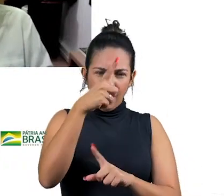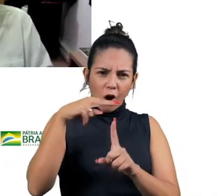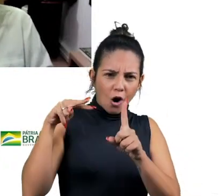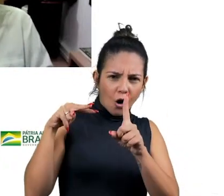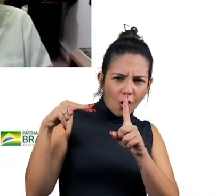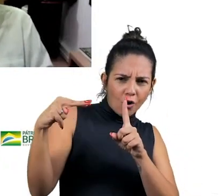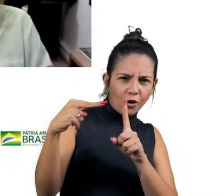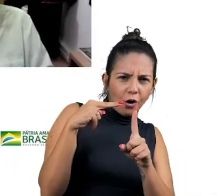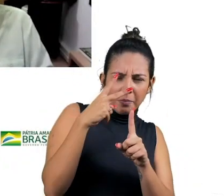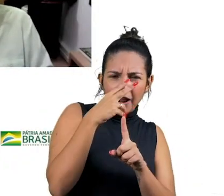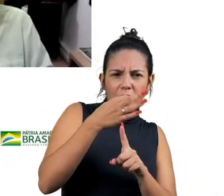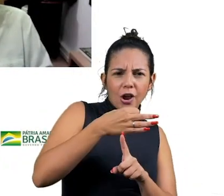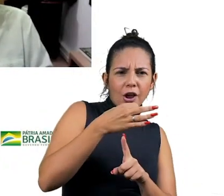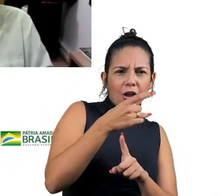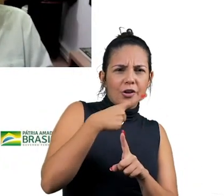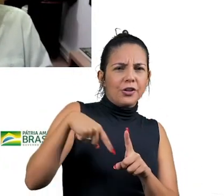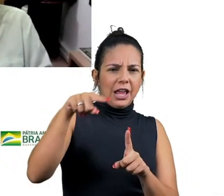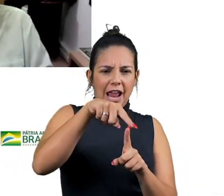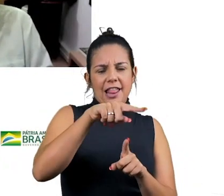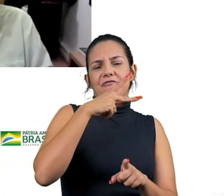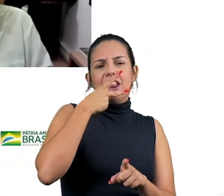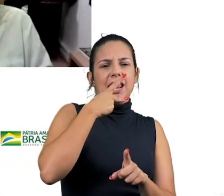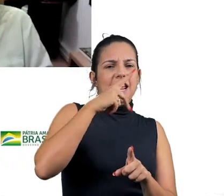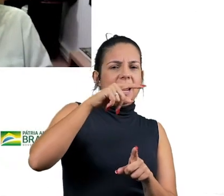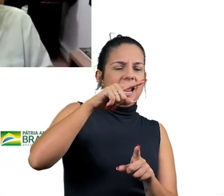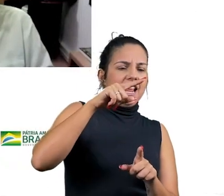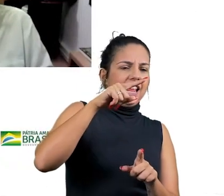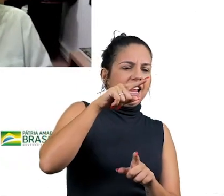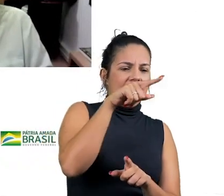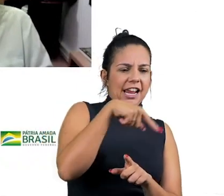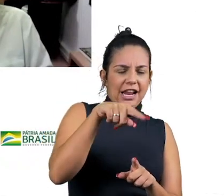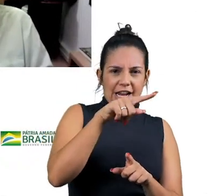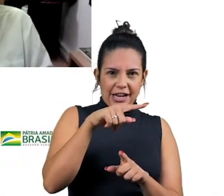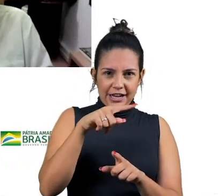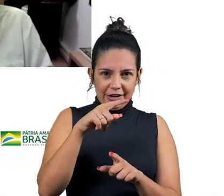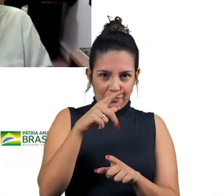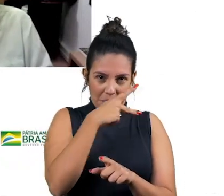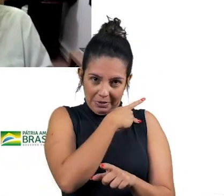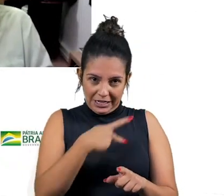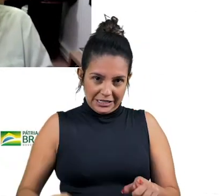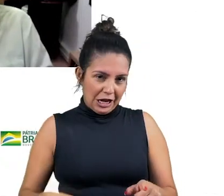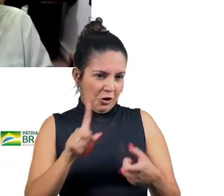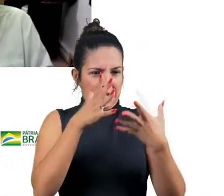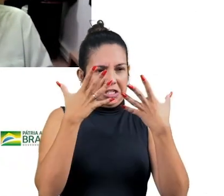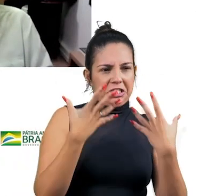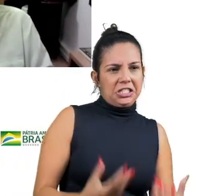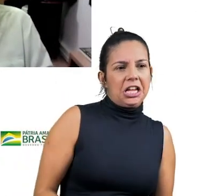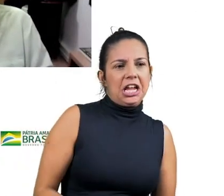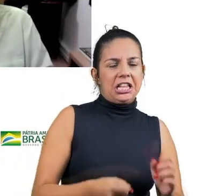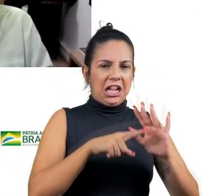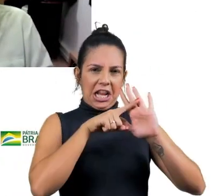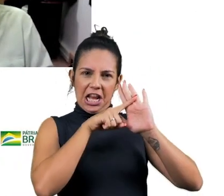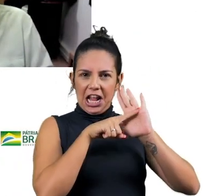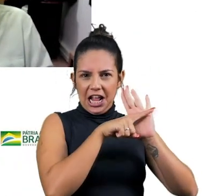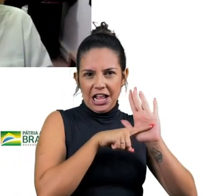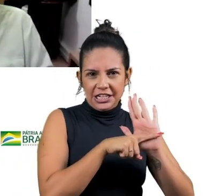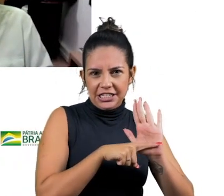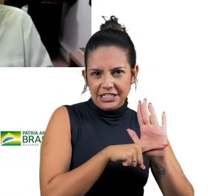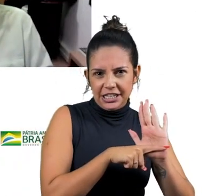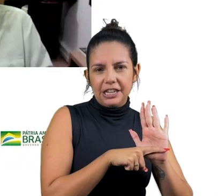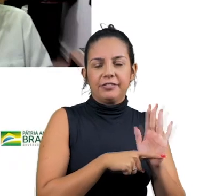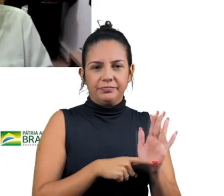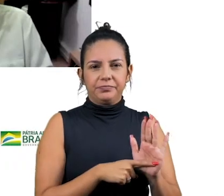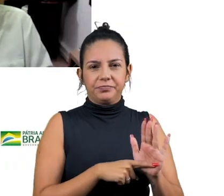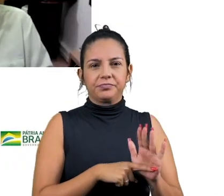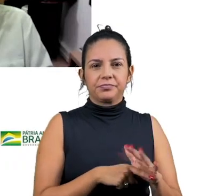A natureza que eu digo é negacionista, né? Esses caras estão no poder. Vamos falar a verdade, não foi à toa, não foi Deus